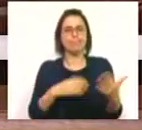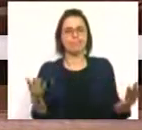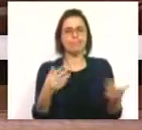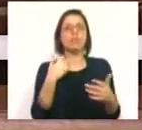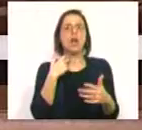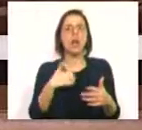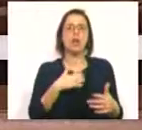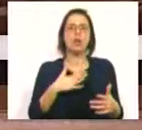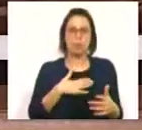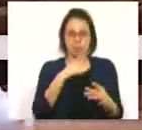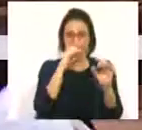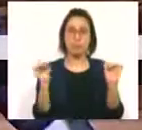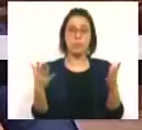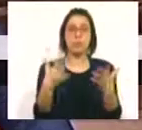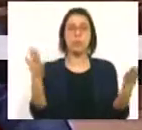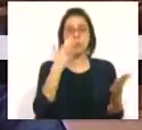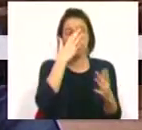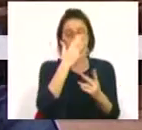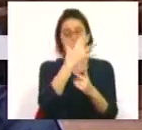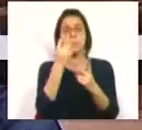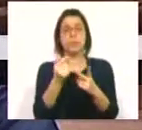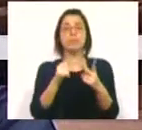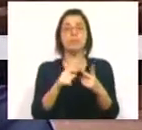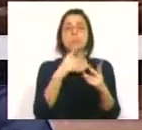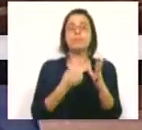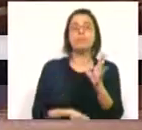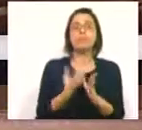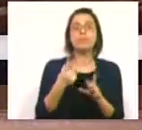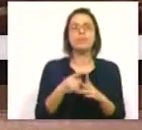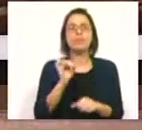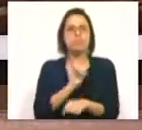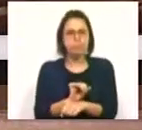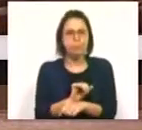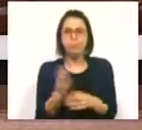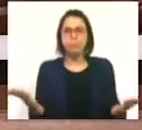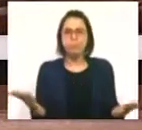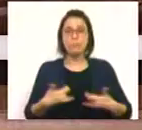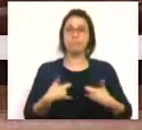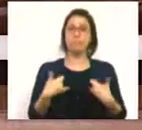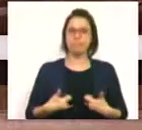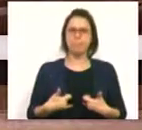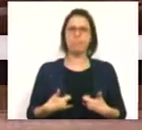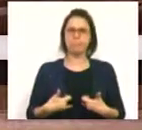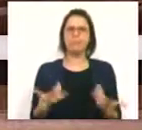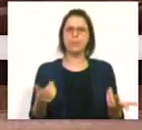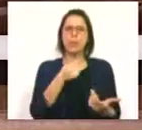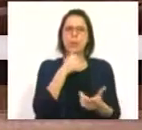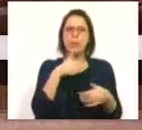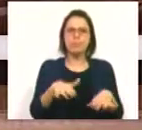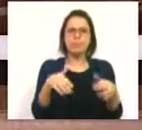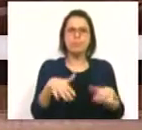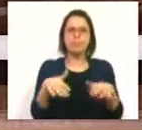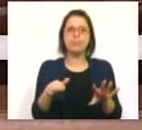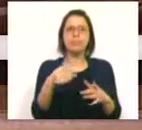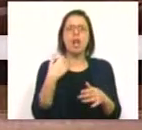dos pequenos proprietários florestais. E a segunda, porque constitui um entrave absolutamente assustador ao nível do escoamento da produção